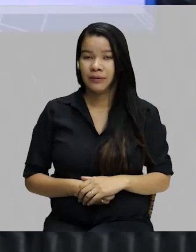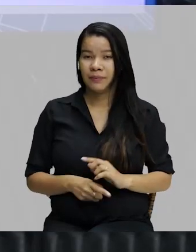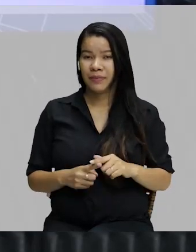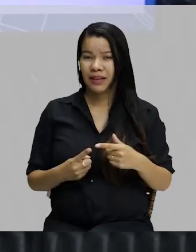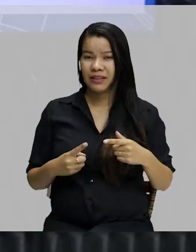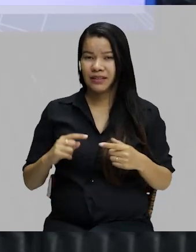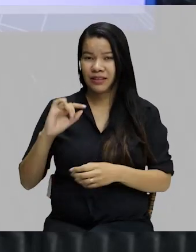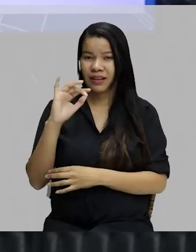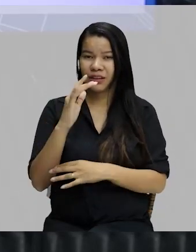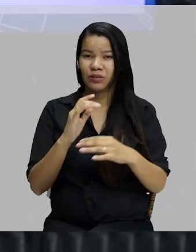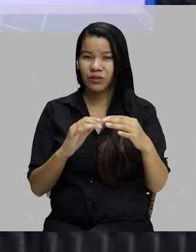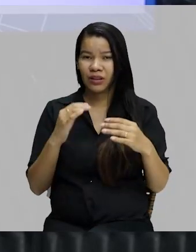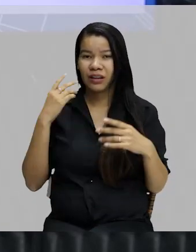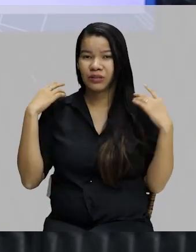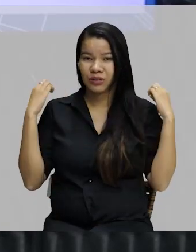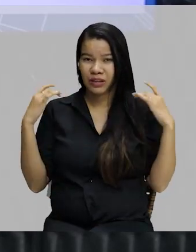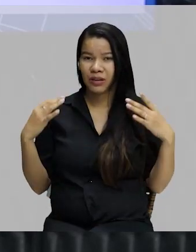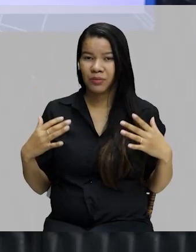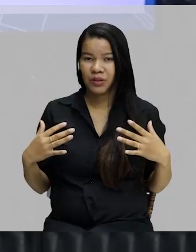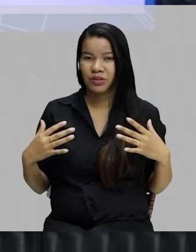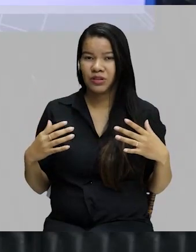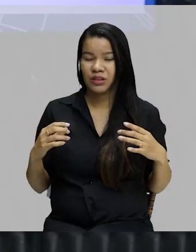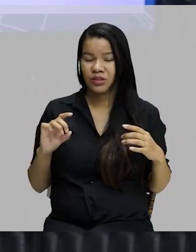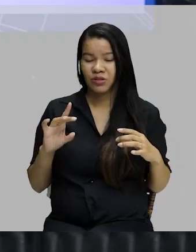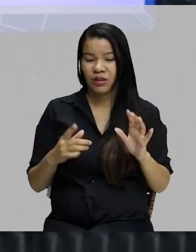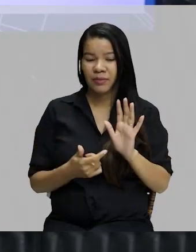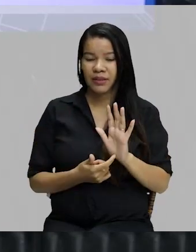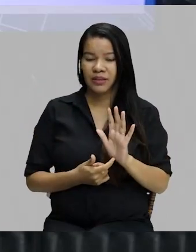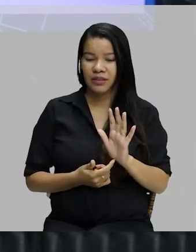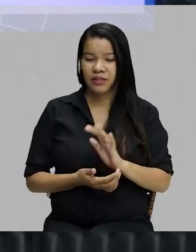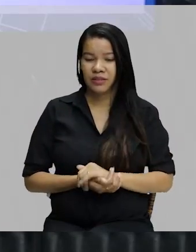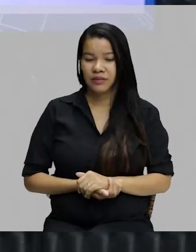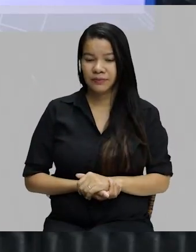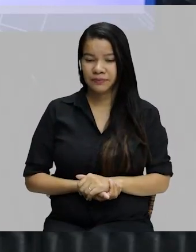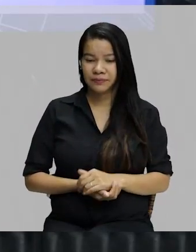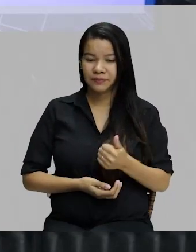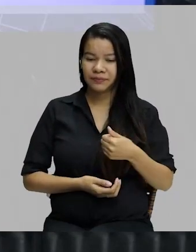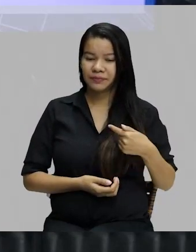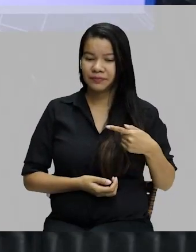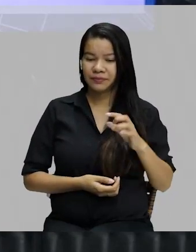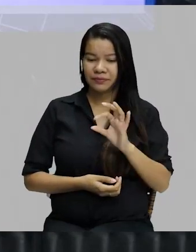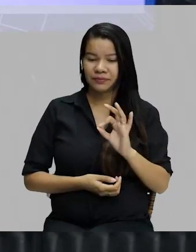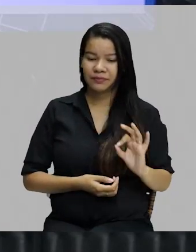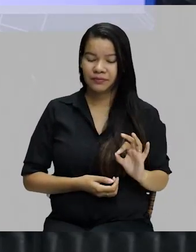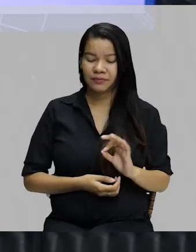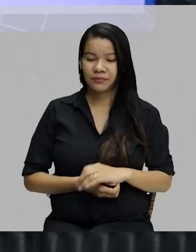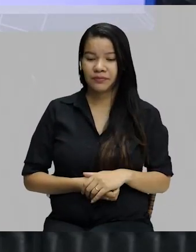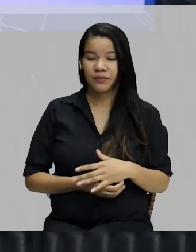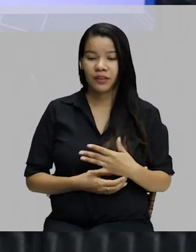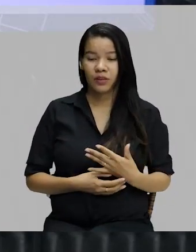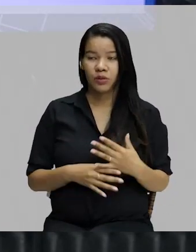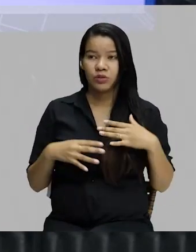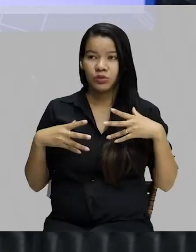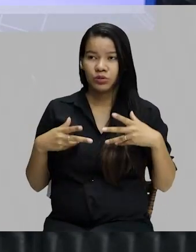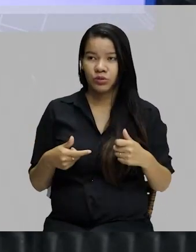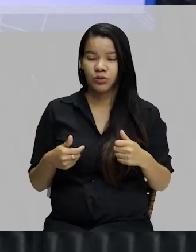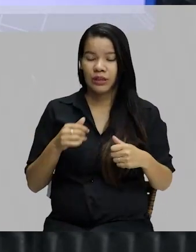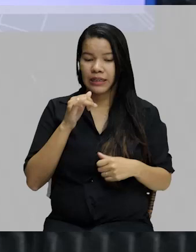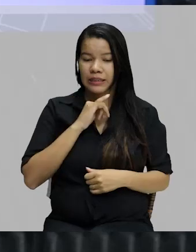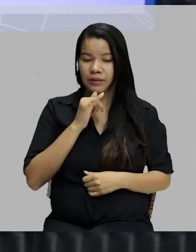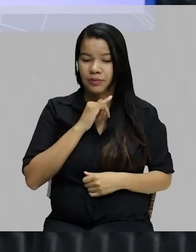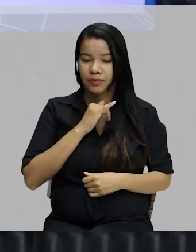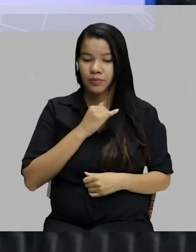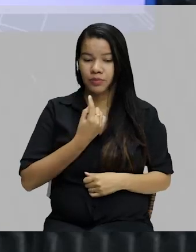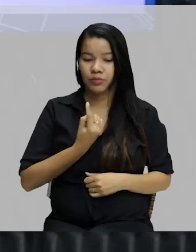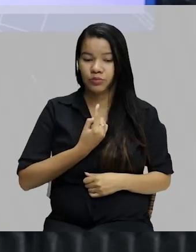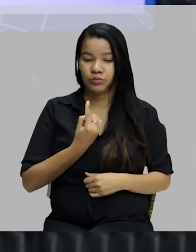de 0,7%. Então, de todo o urânio, ok? Por exemplo, de 1 kg de